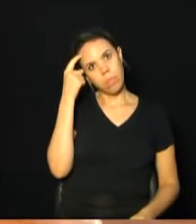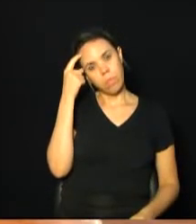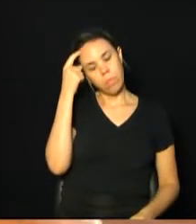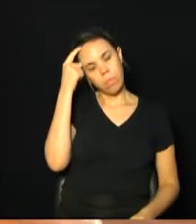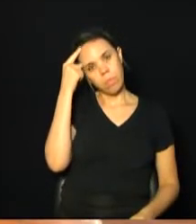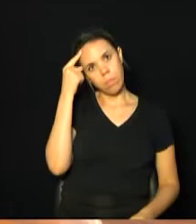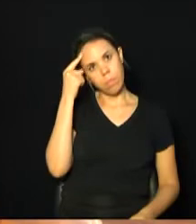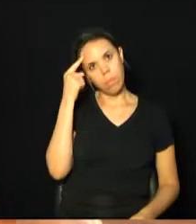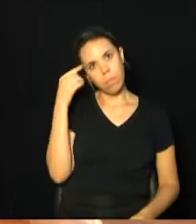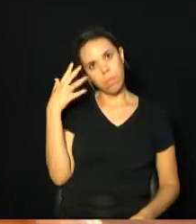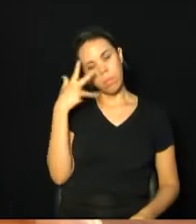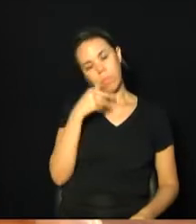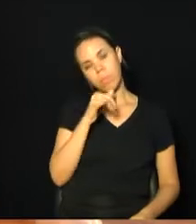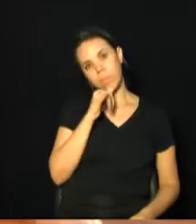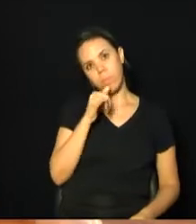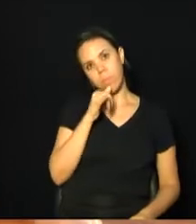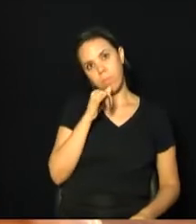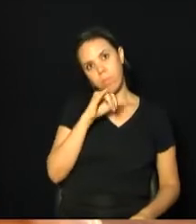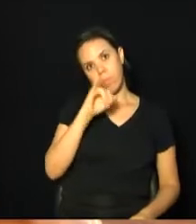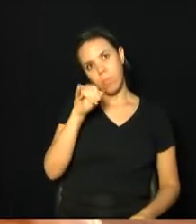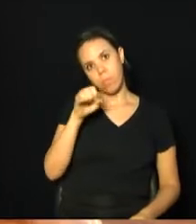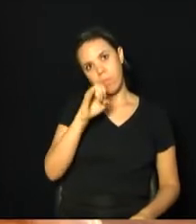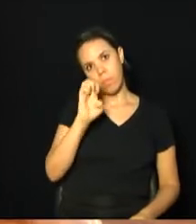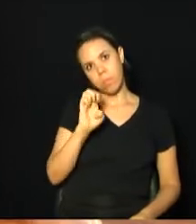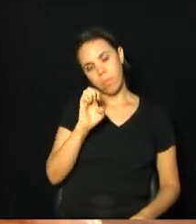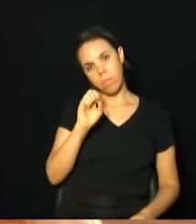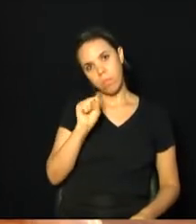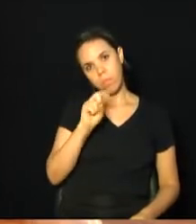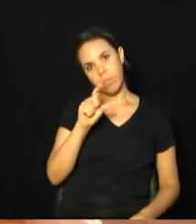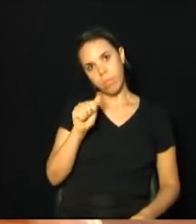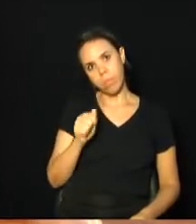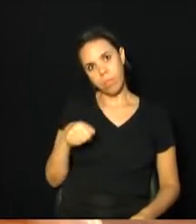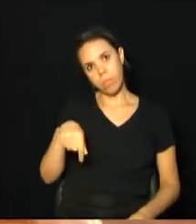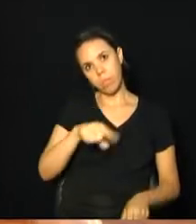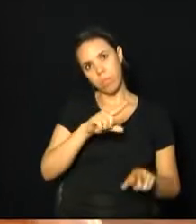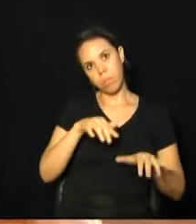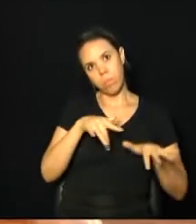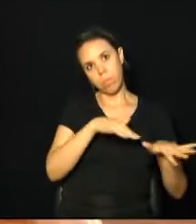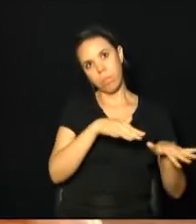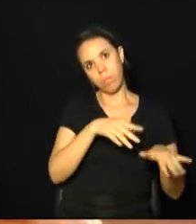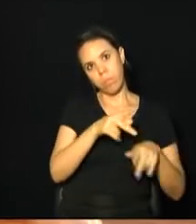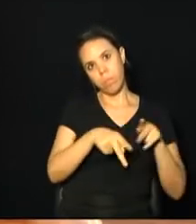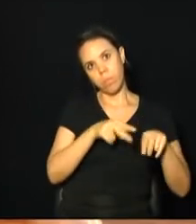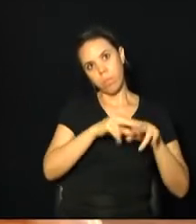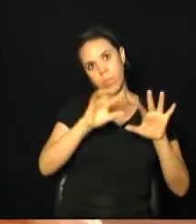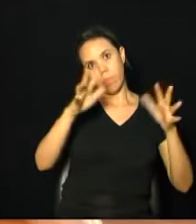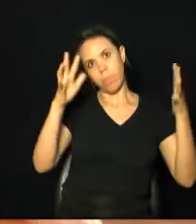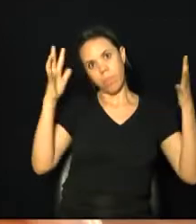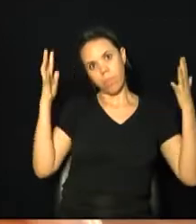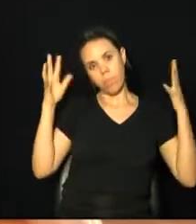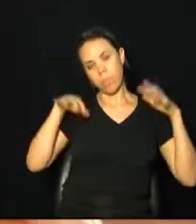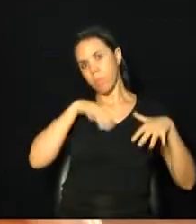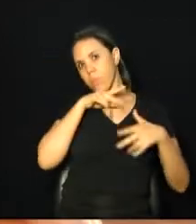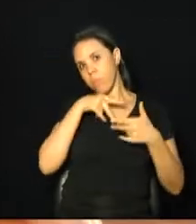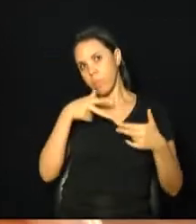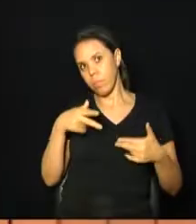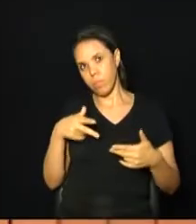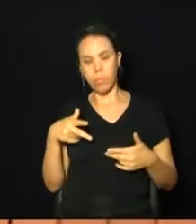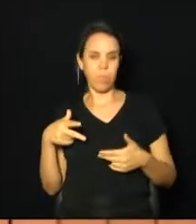o bonito, por exemplo, o bonito de Joaquim Egídio, Souza, por que todo mundo vai para lá? Por conta da natureza, os